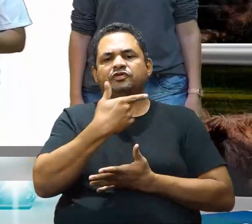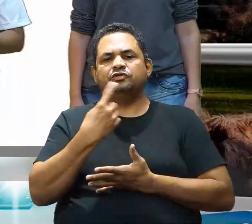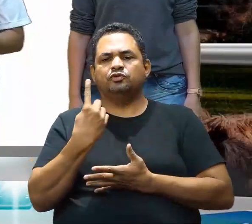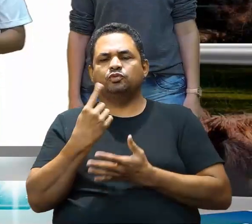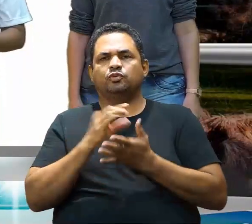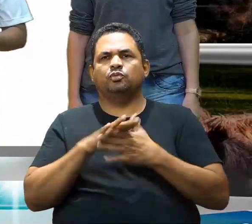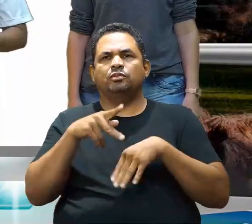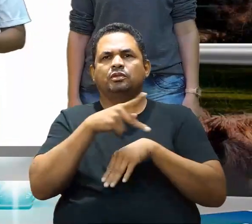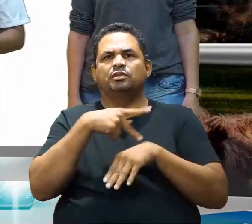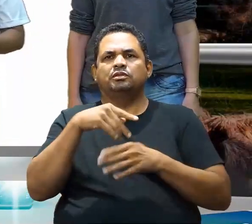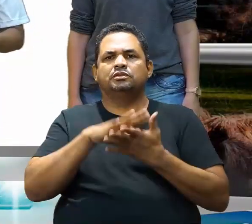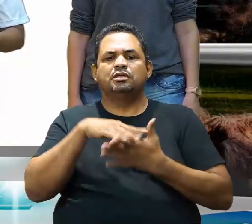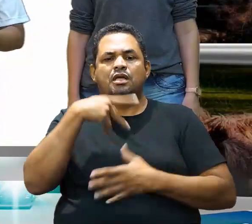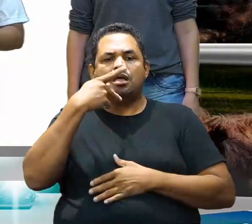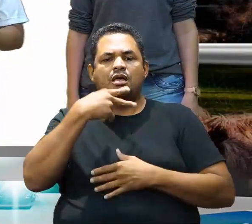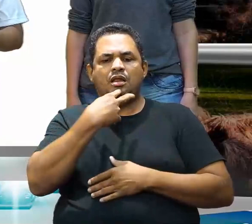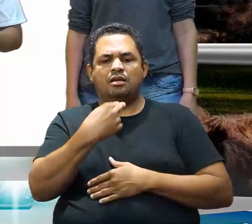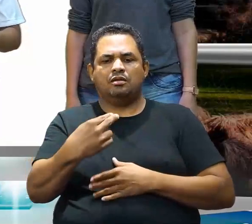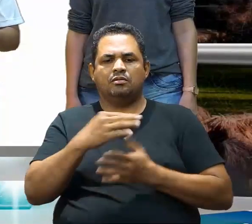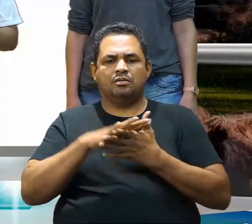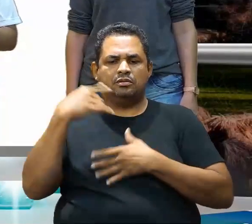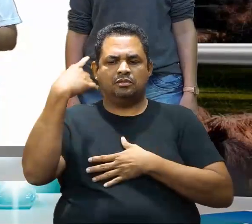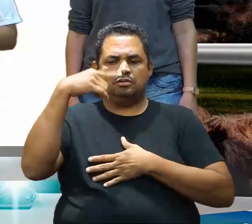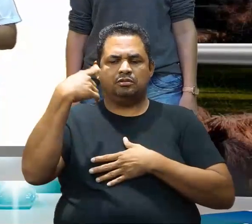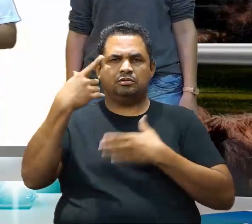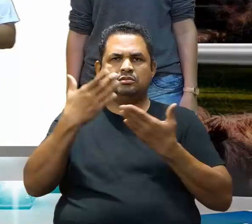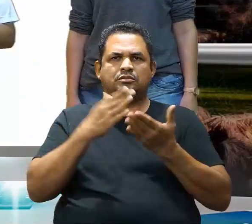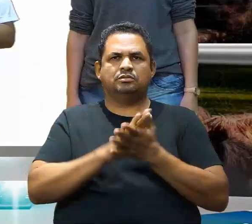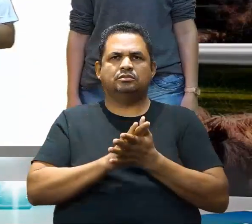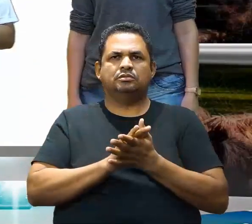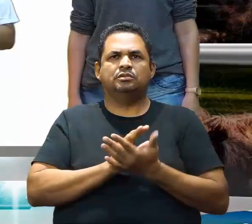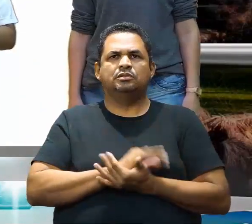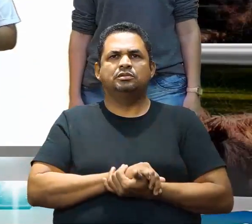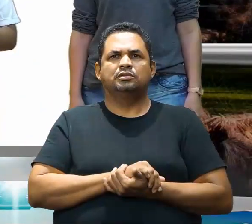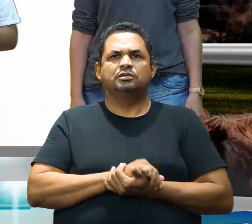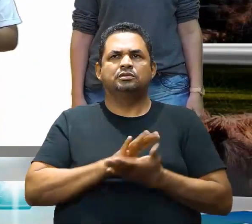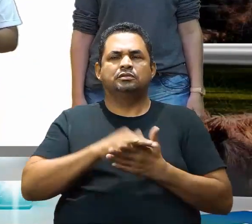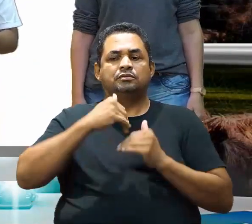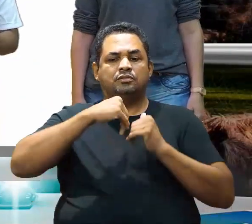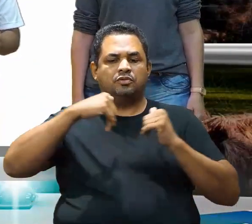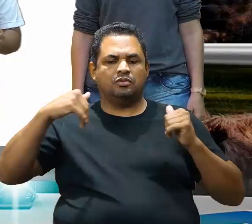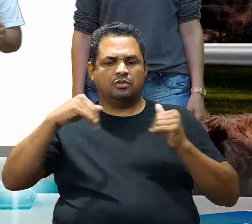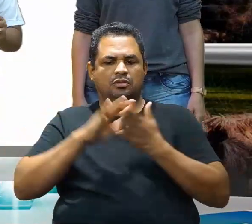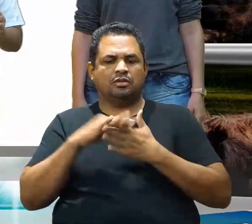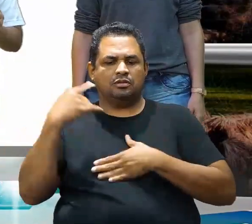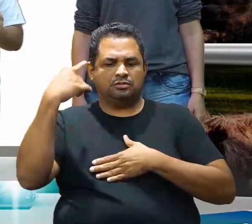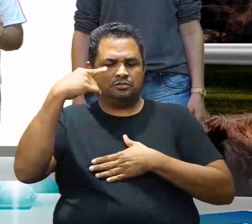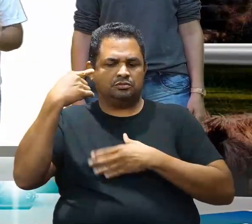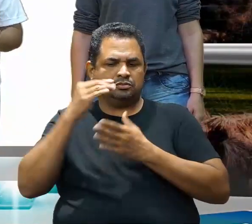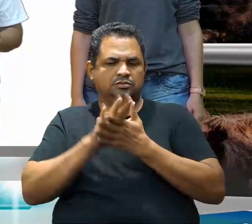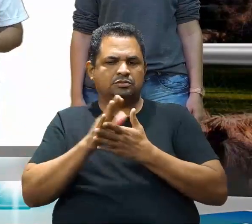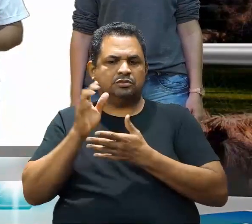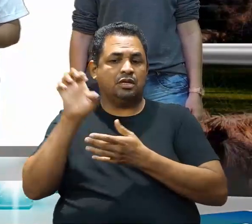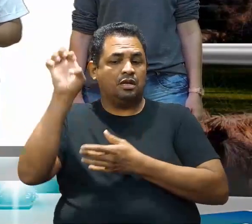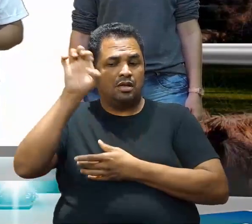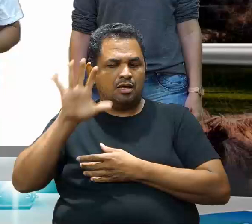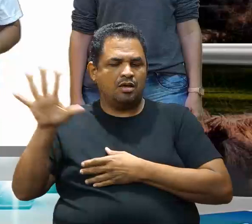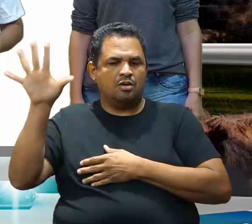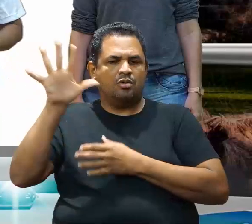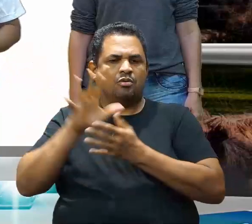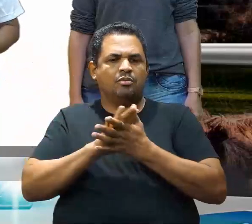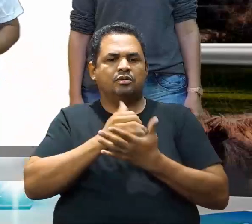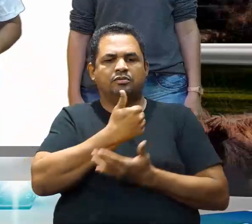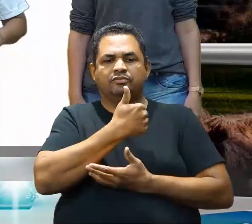língua espanhola. Então, nós vamos ver, tirando a Espanha, que é na Europa, nós vamos ver os 19 países da